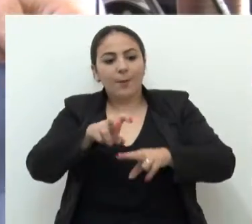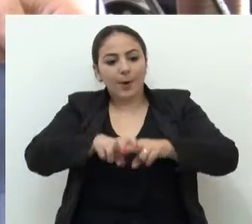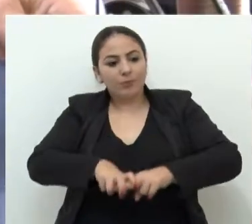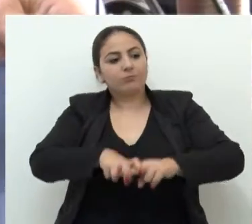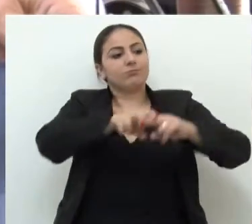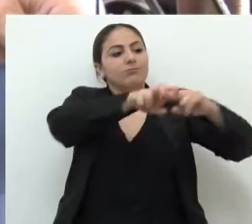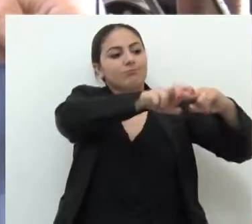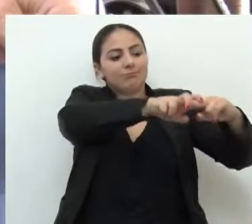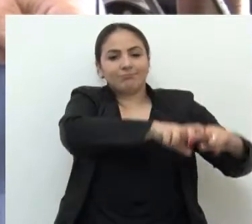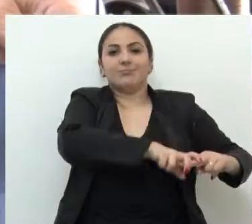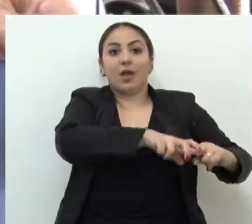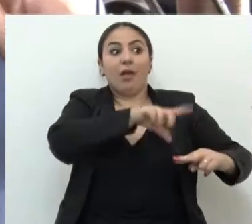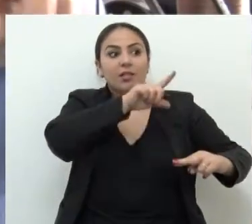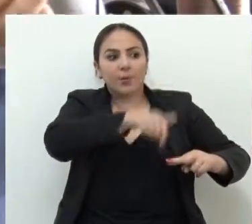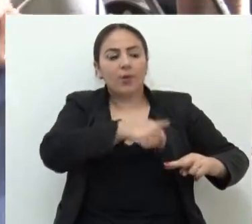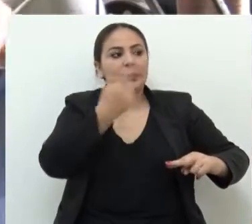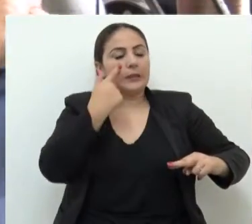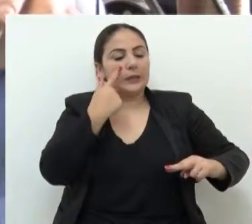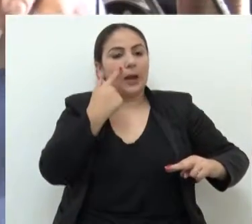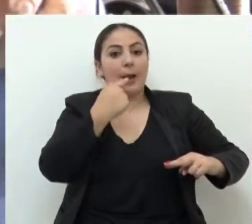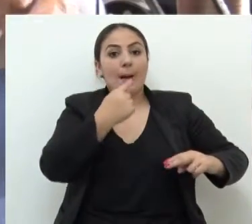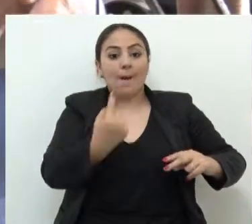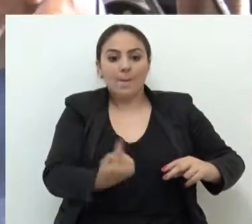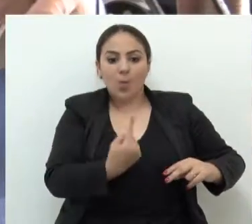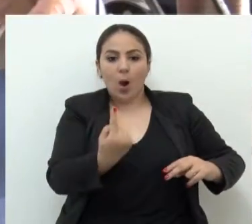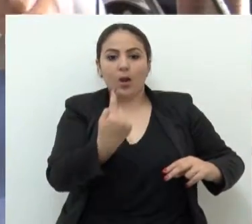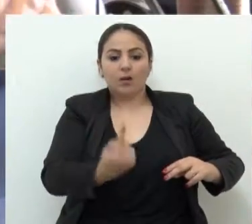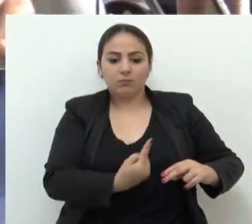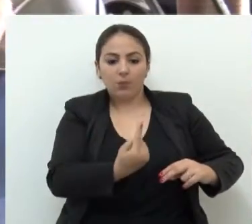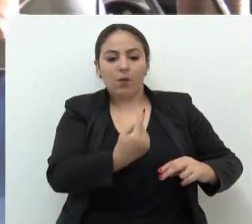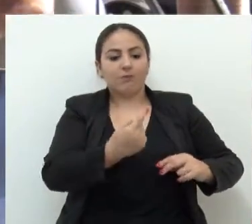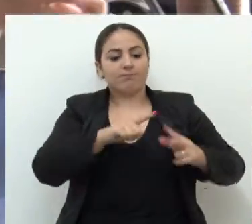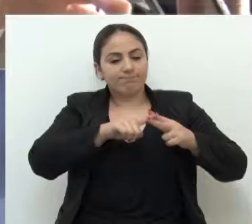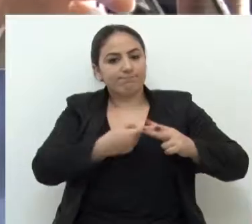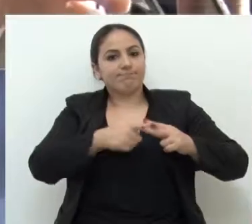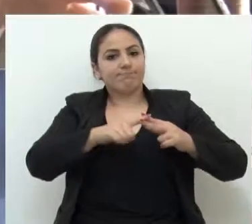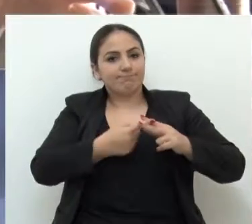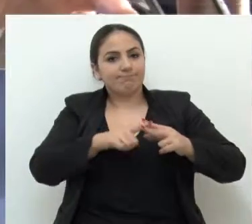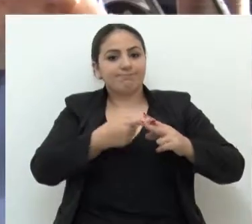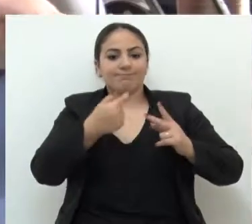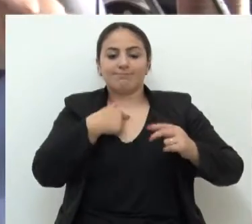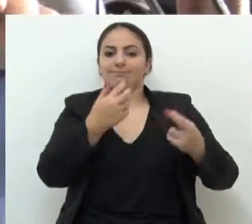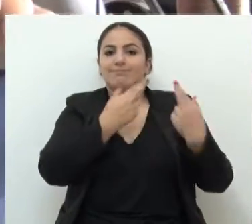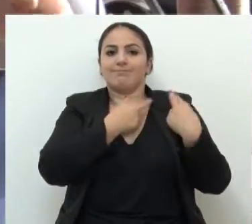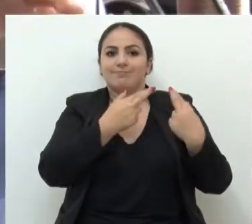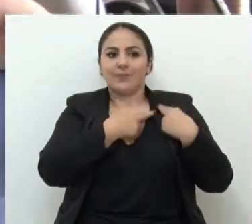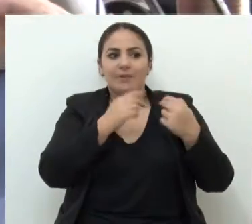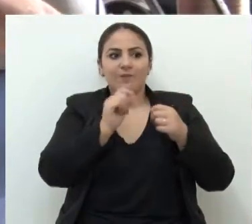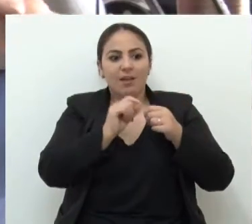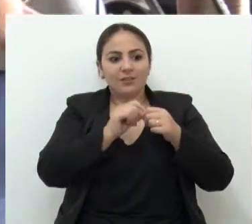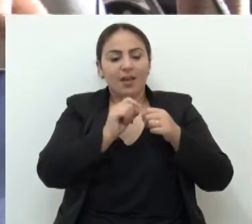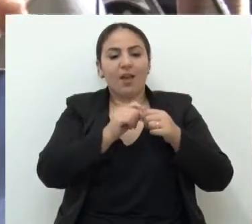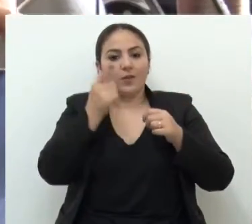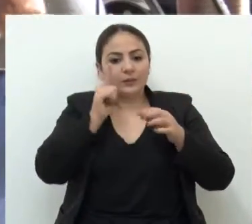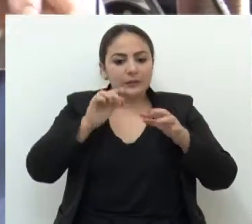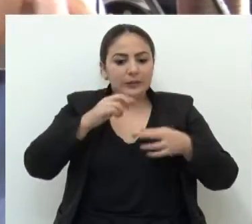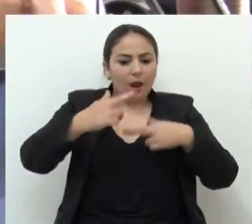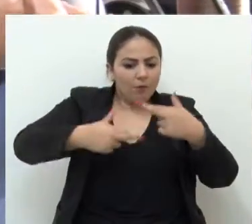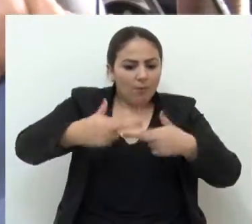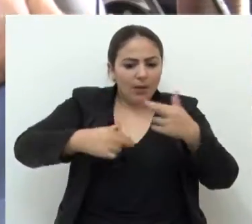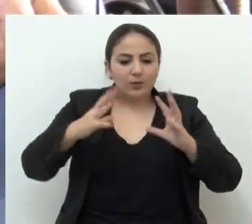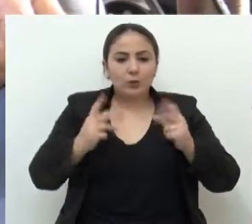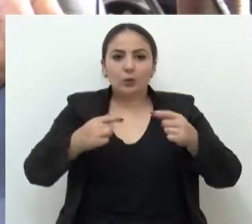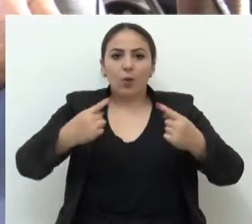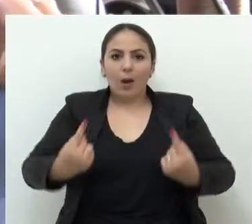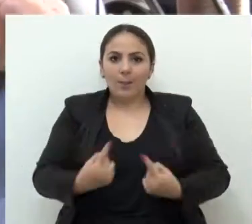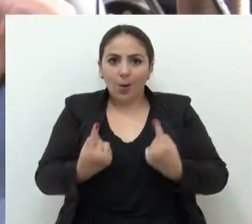de desmontar e consertar as molas, que antigamente era tudo com mola, né? Consertar as molas, fazer a amarração